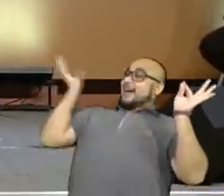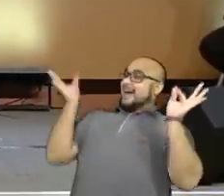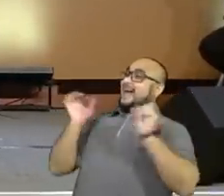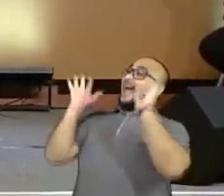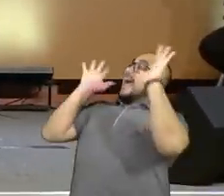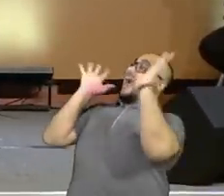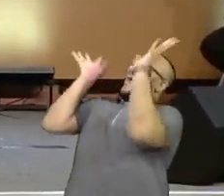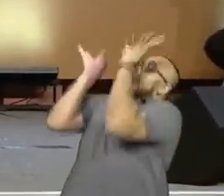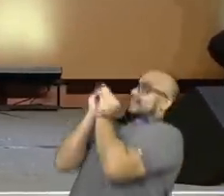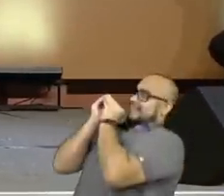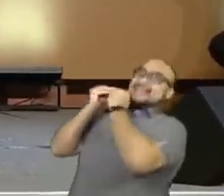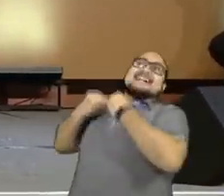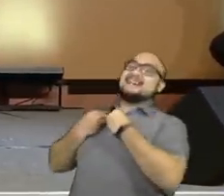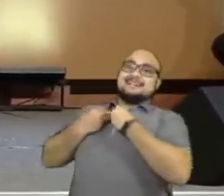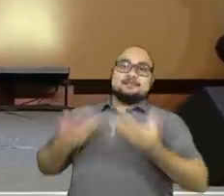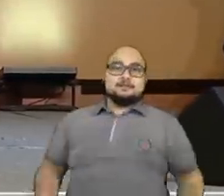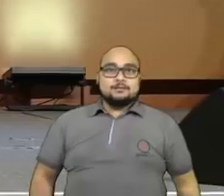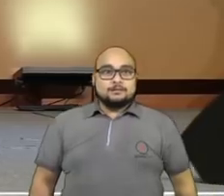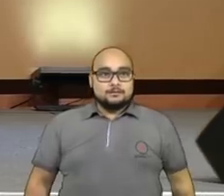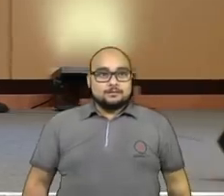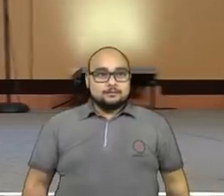pensando que Deus é Silvio Santos, cara.